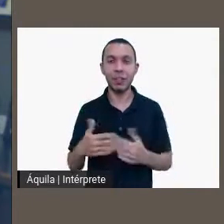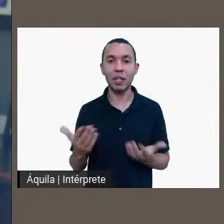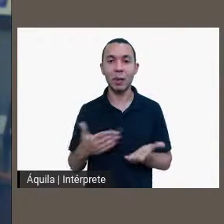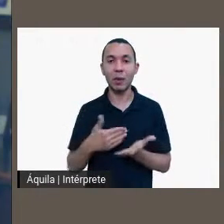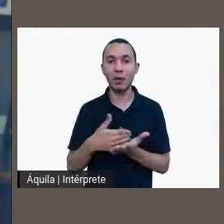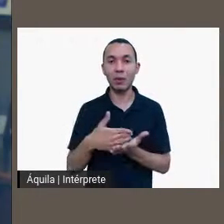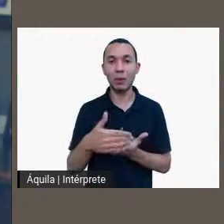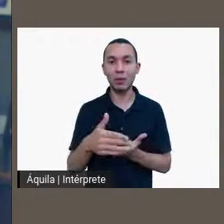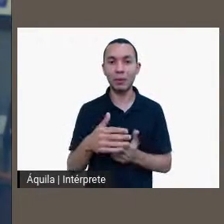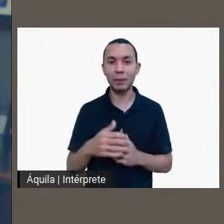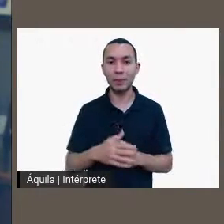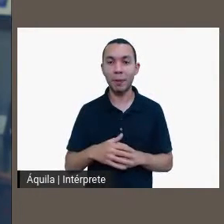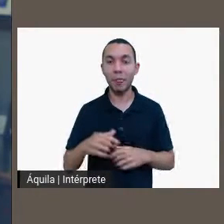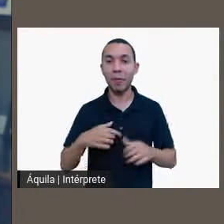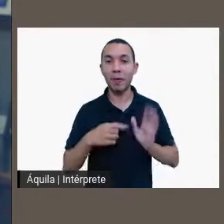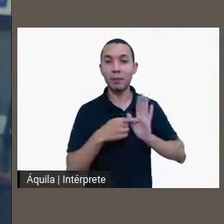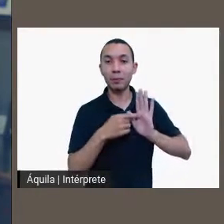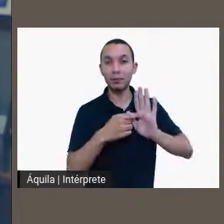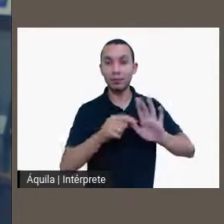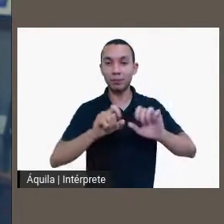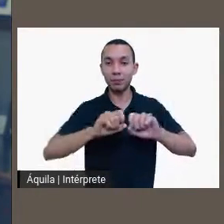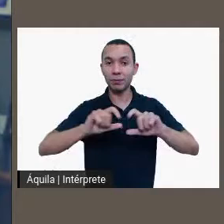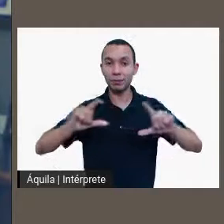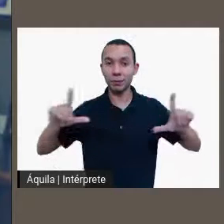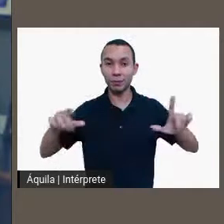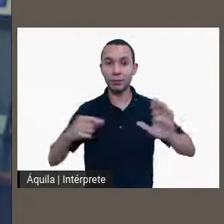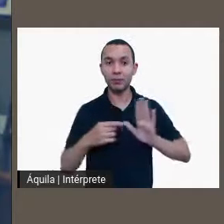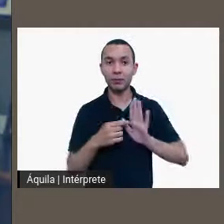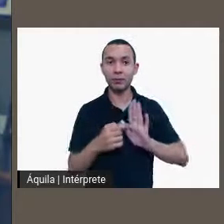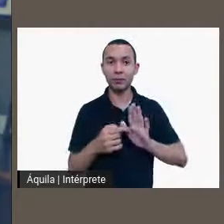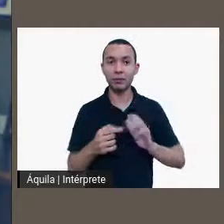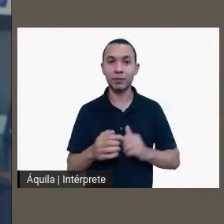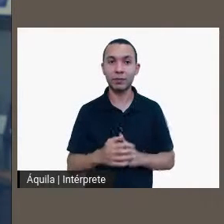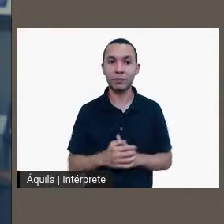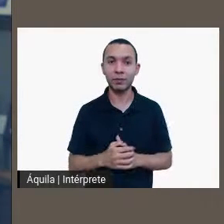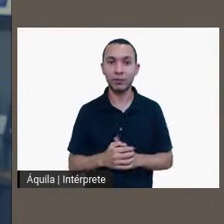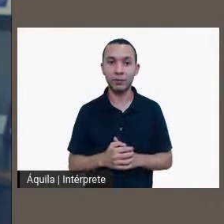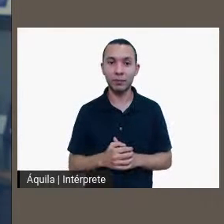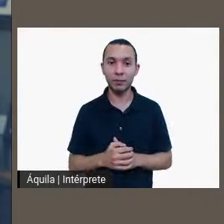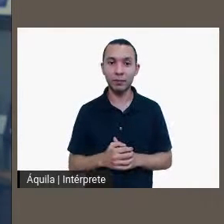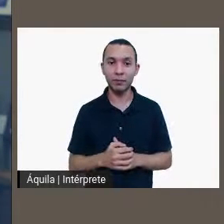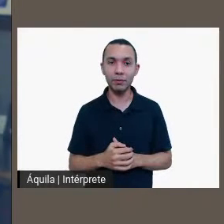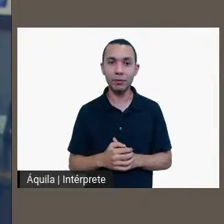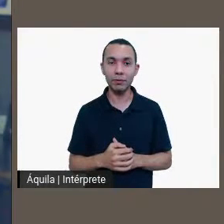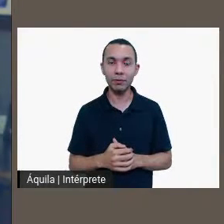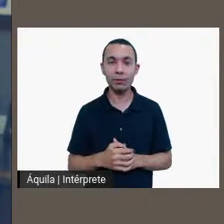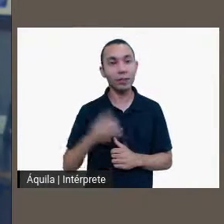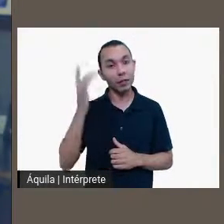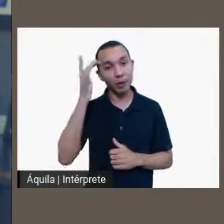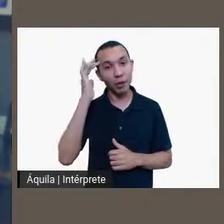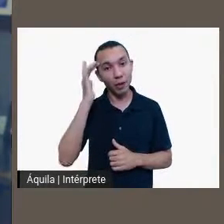a minha apresentação e eu vou compartilhar com vocês. Espero que tudo corra